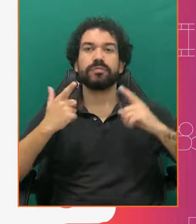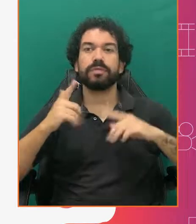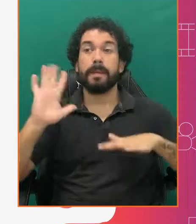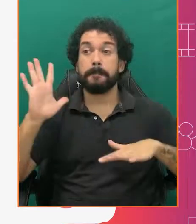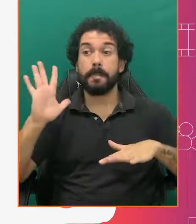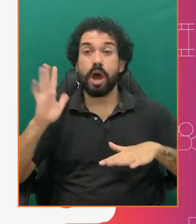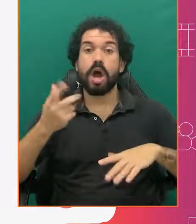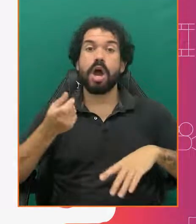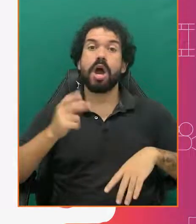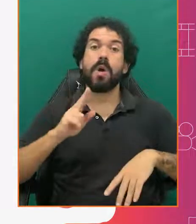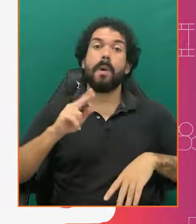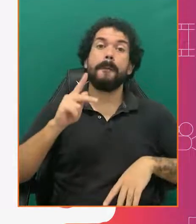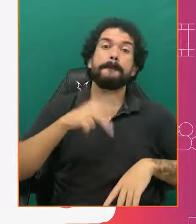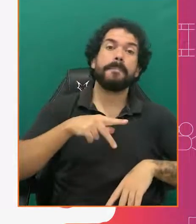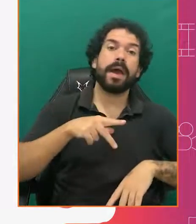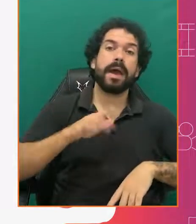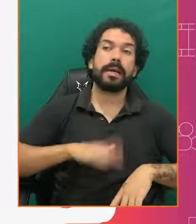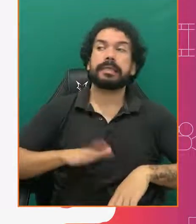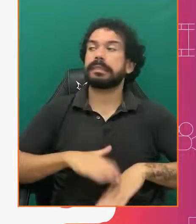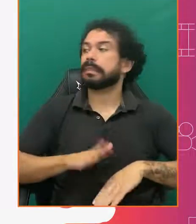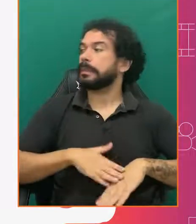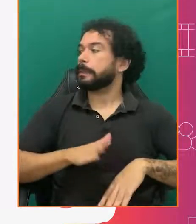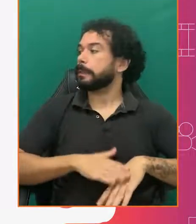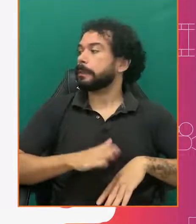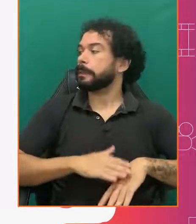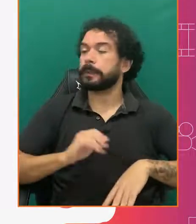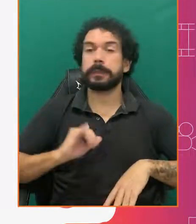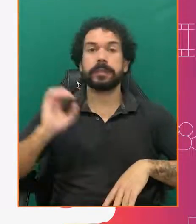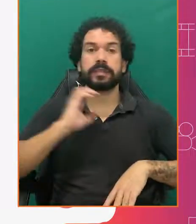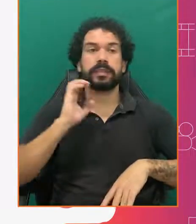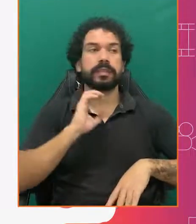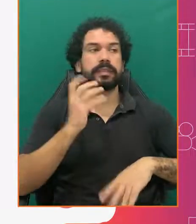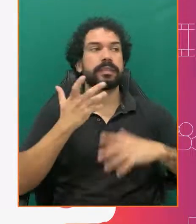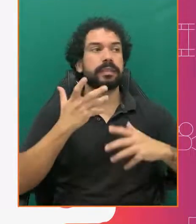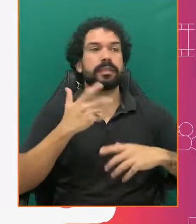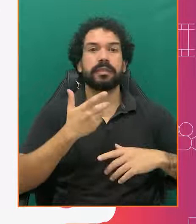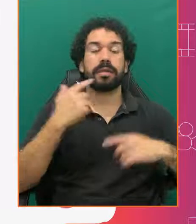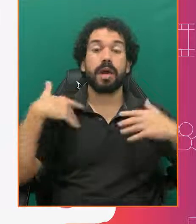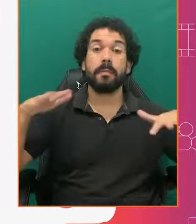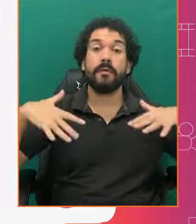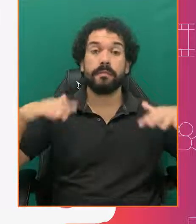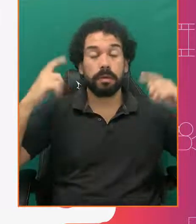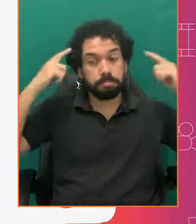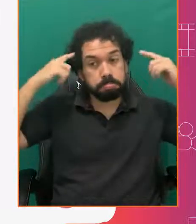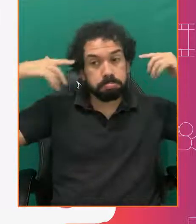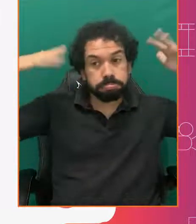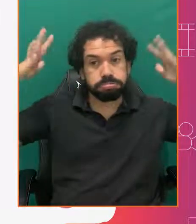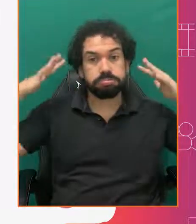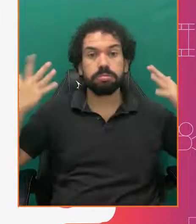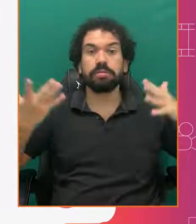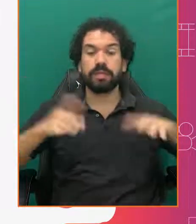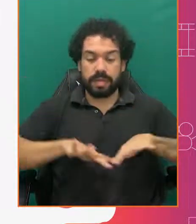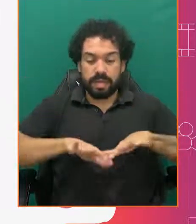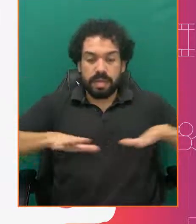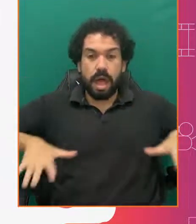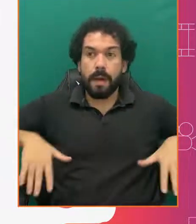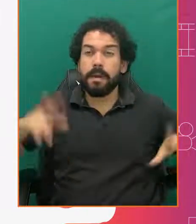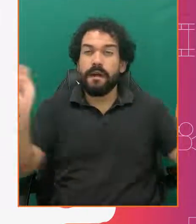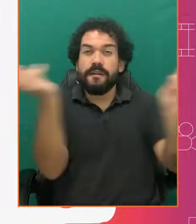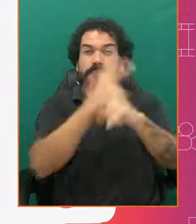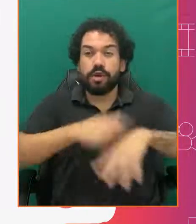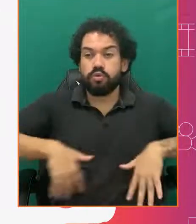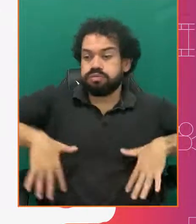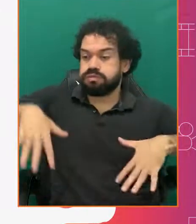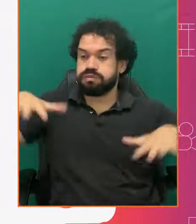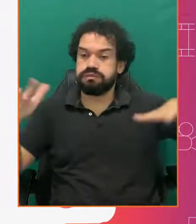a mão quando você está com pressa ou ansioso, o movimento do cabelo, uma saia numa